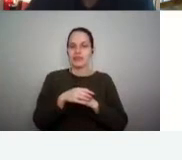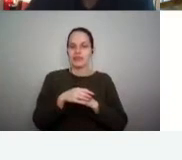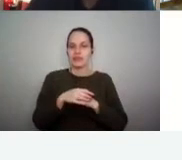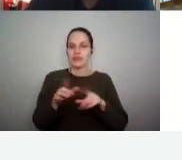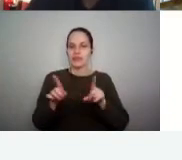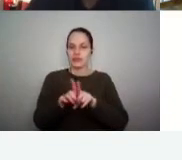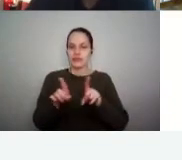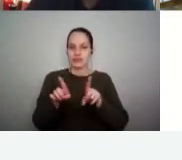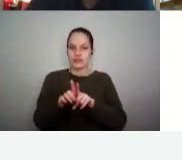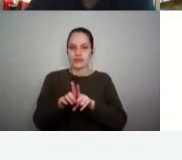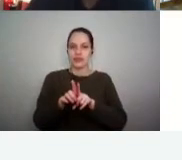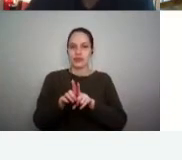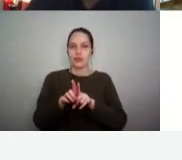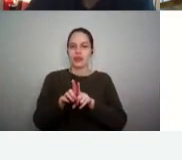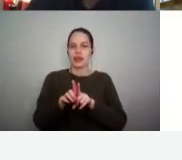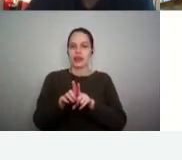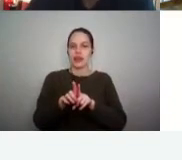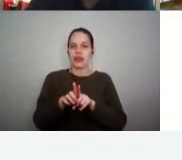é uma bomba de fusão.